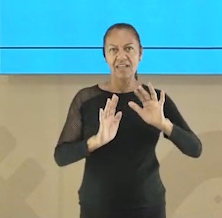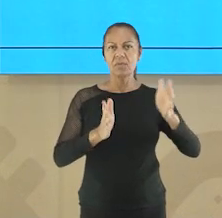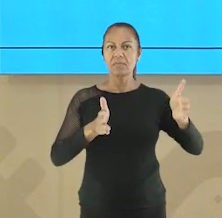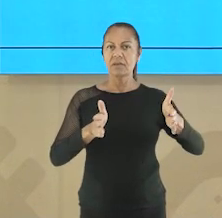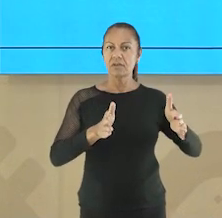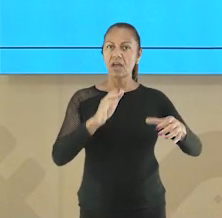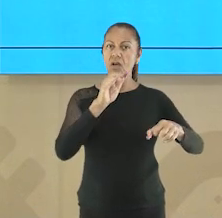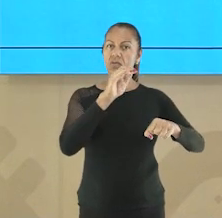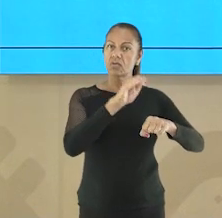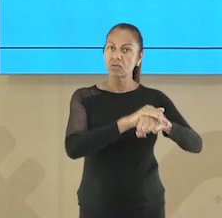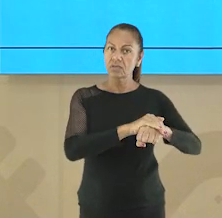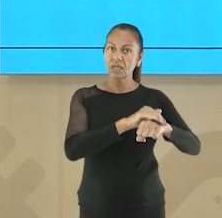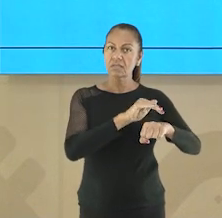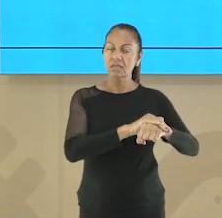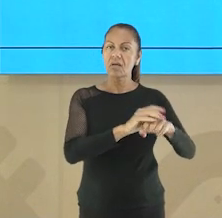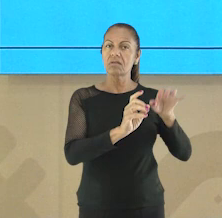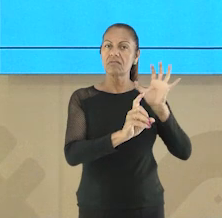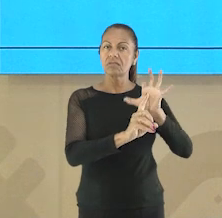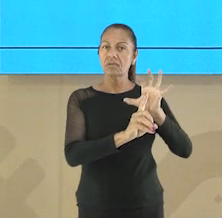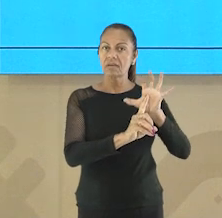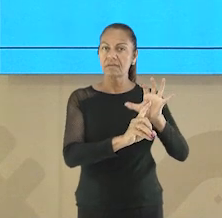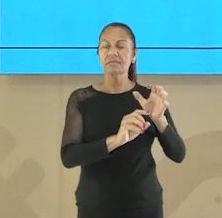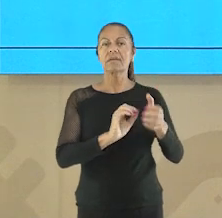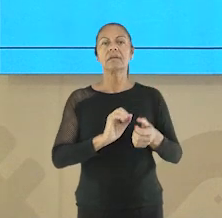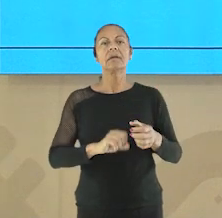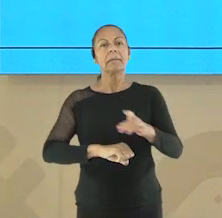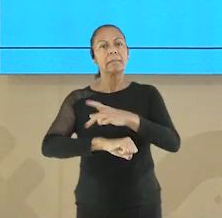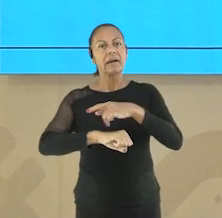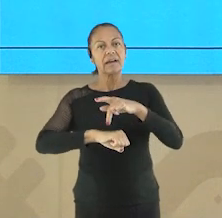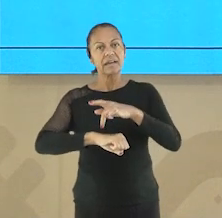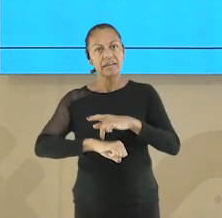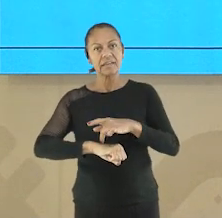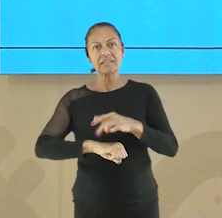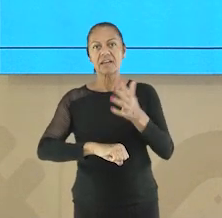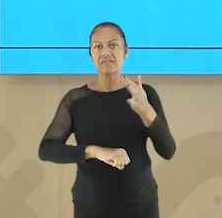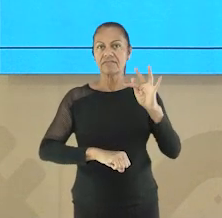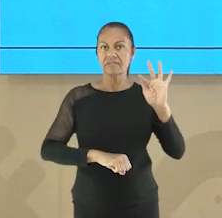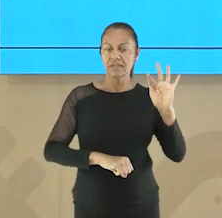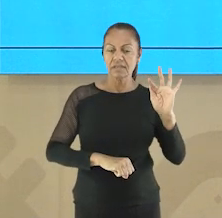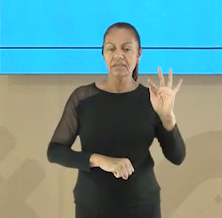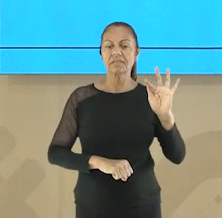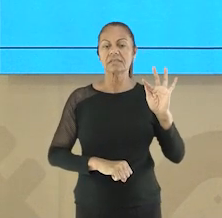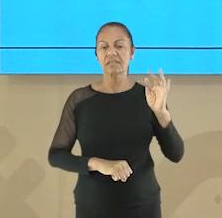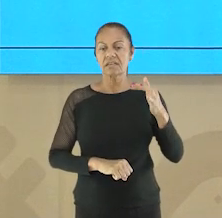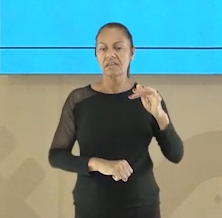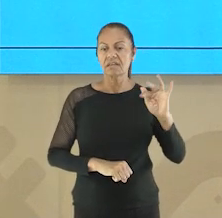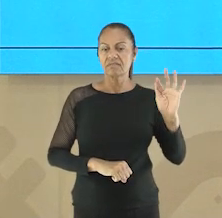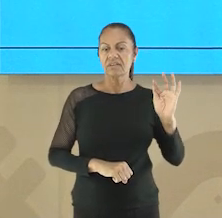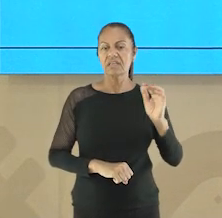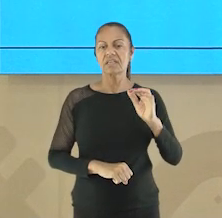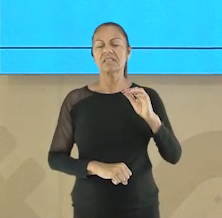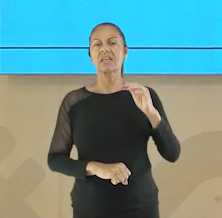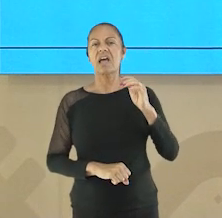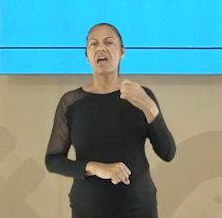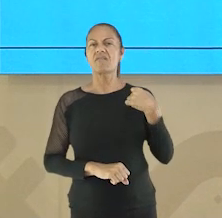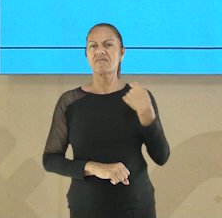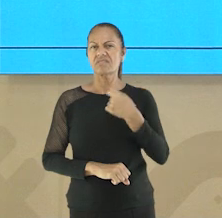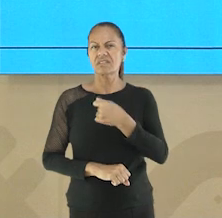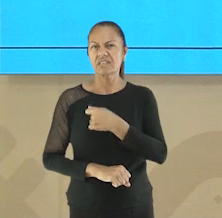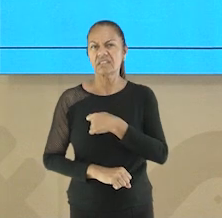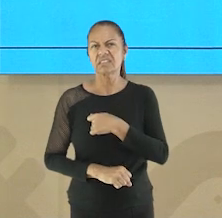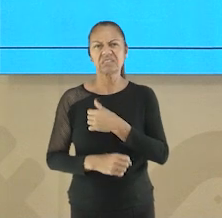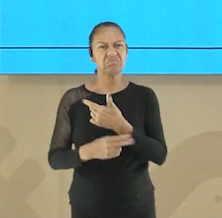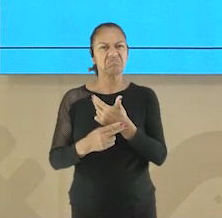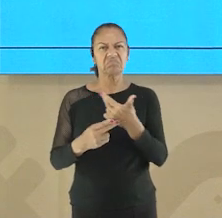a colonização. Na Europa, em países como França, Portugal, Inglaterra e Espanha, os cordéis